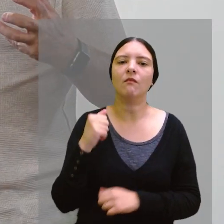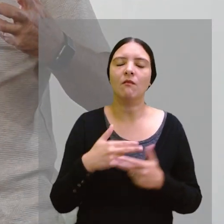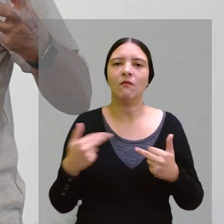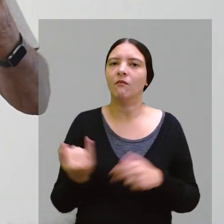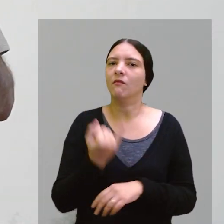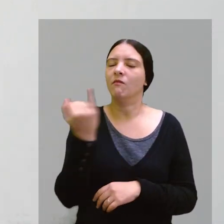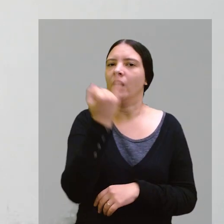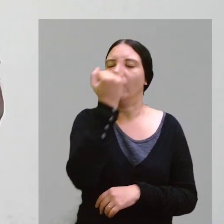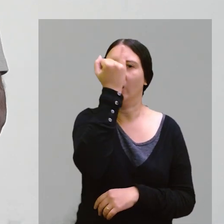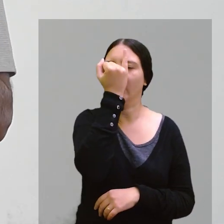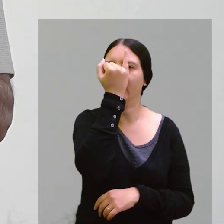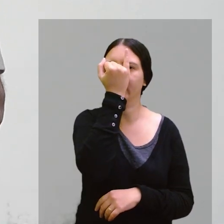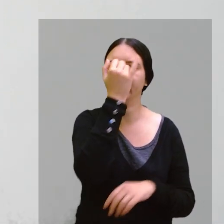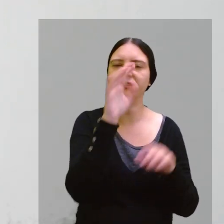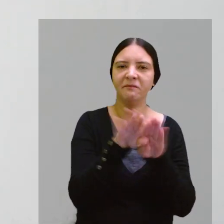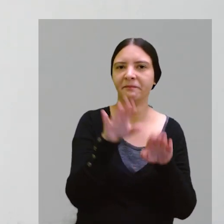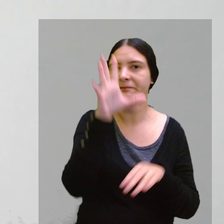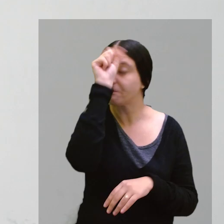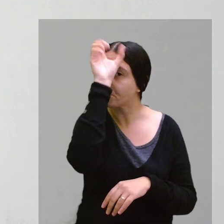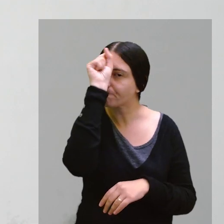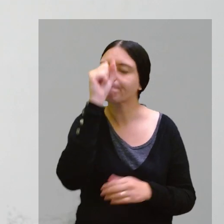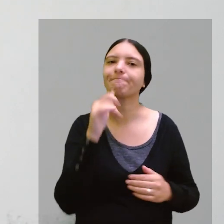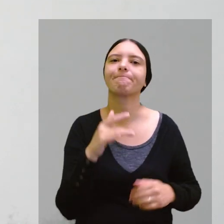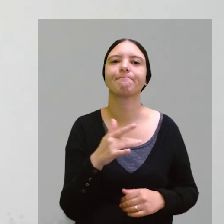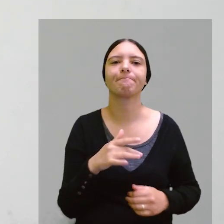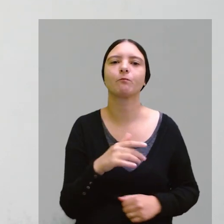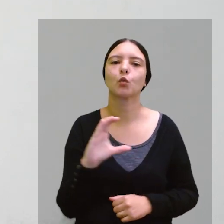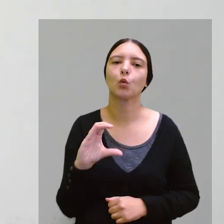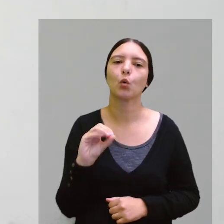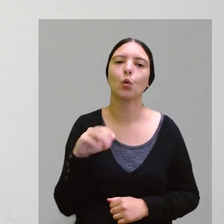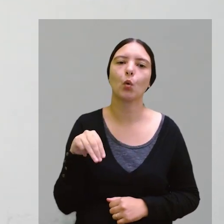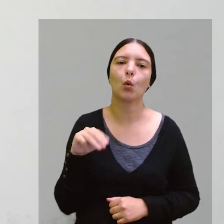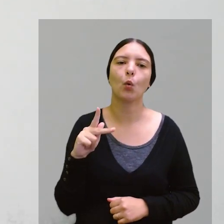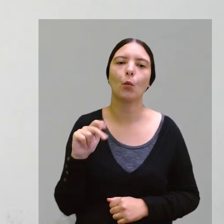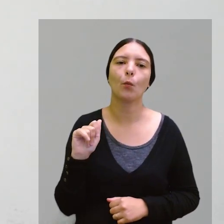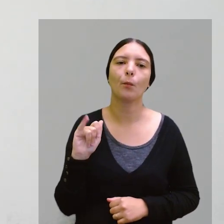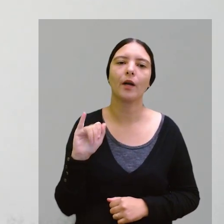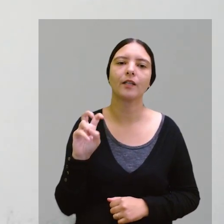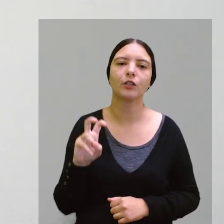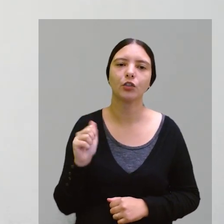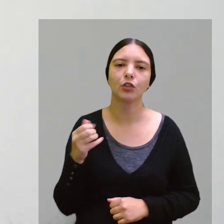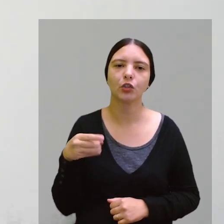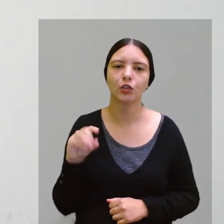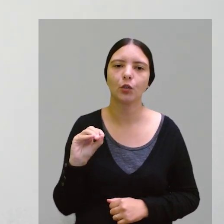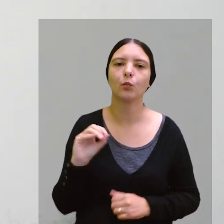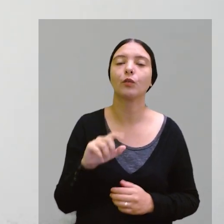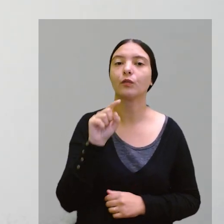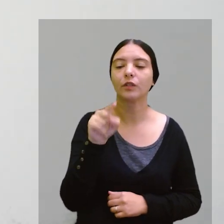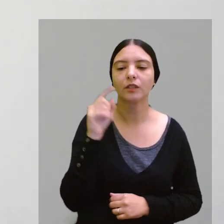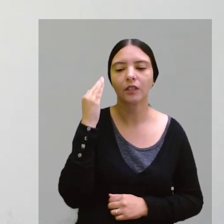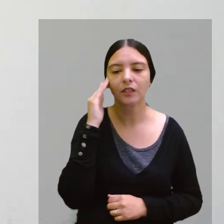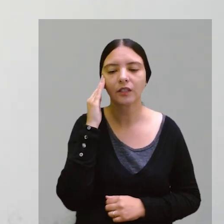super importante, é a gente aprender a ter compaixão. O que é a compaixão? É a capacidade que você tem de